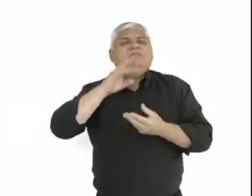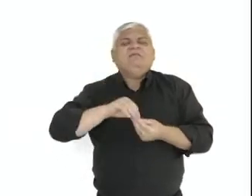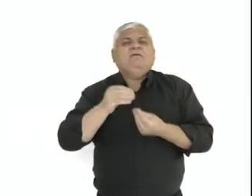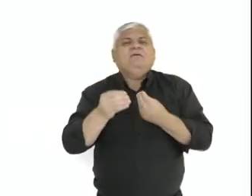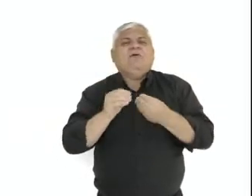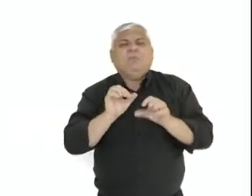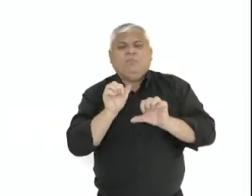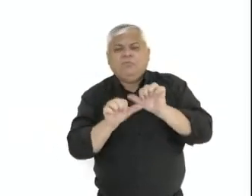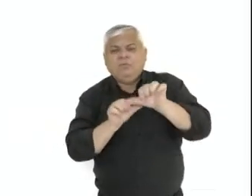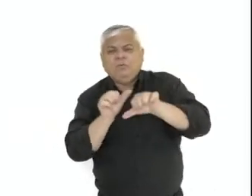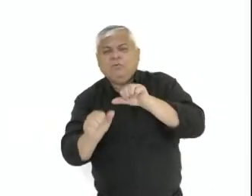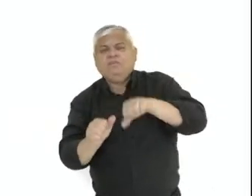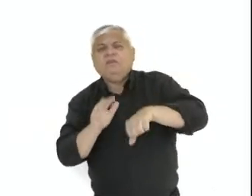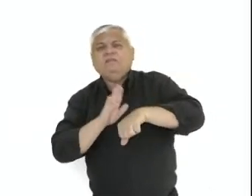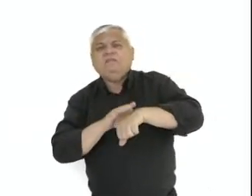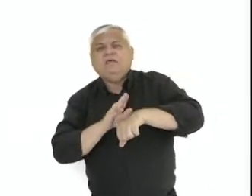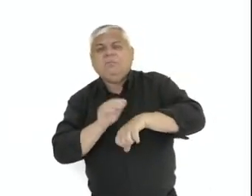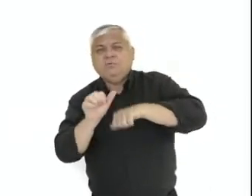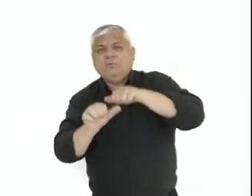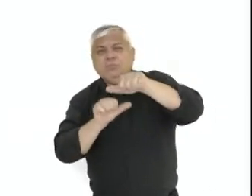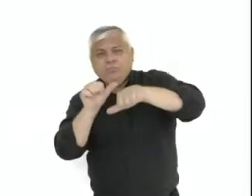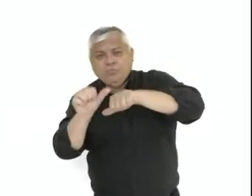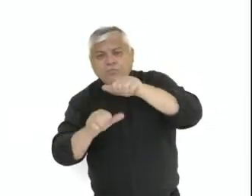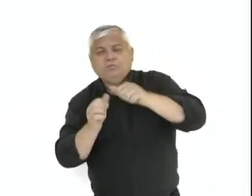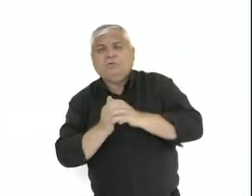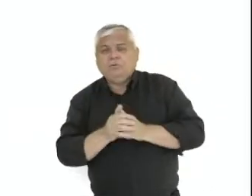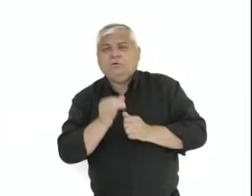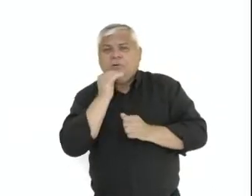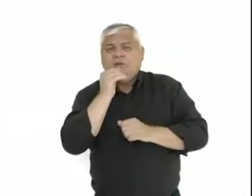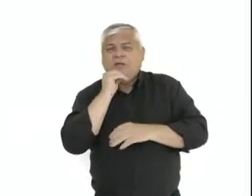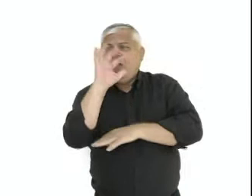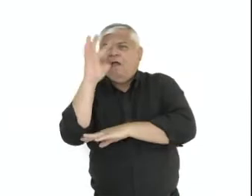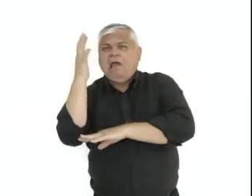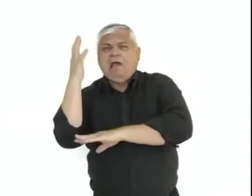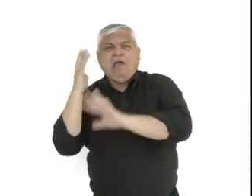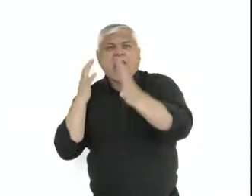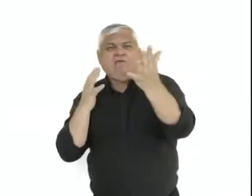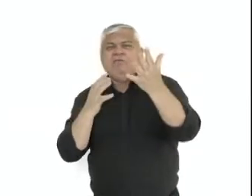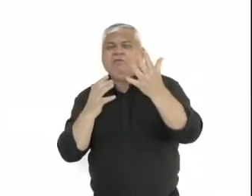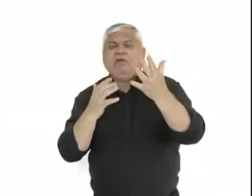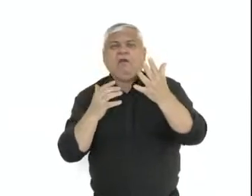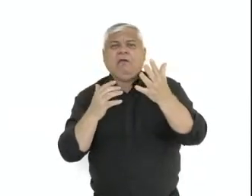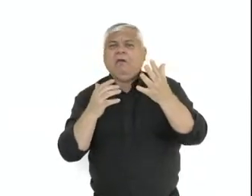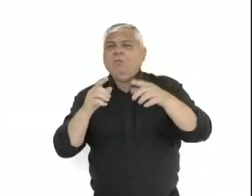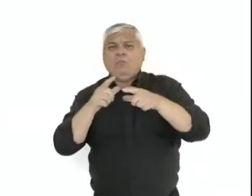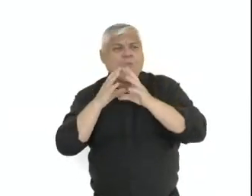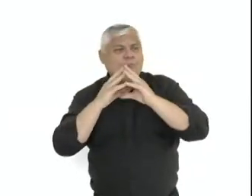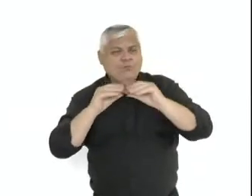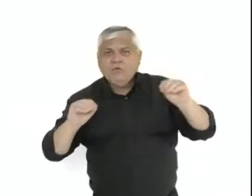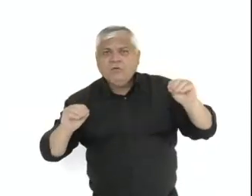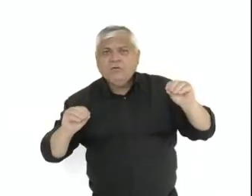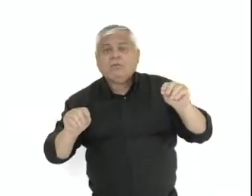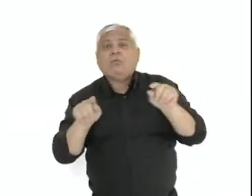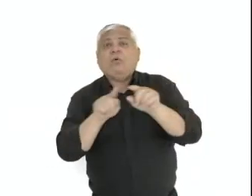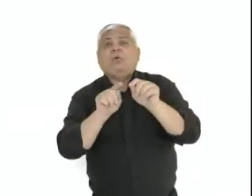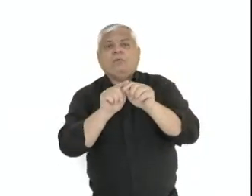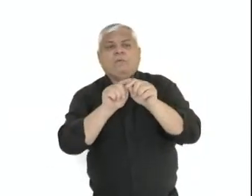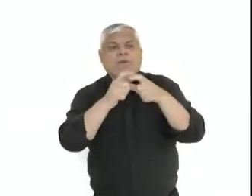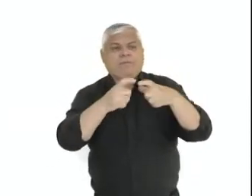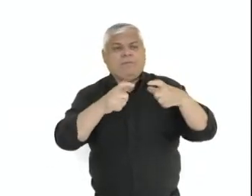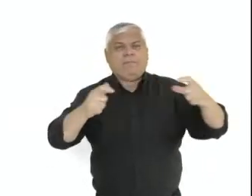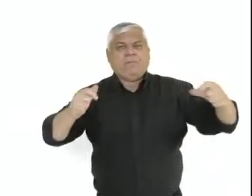análises, como por exemplo, mudanças sazonais da vegetação, expansão das cidades ao longo das décadas,